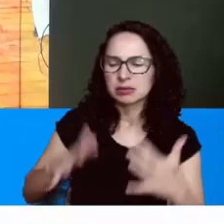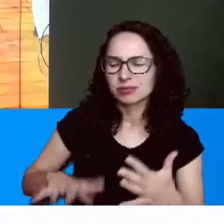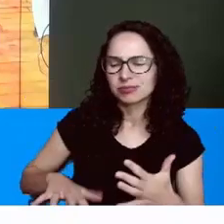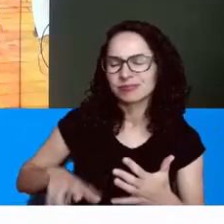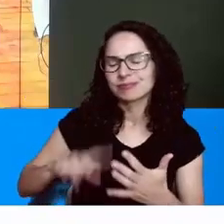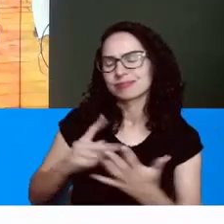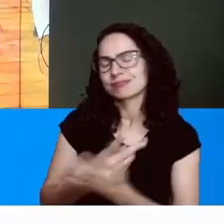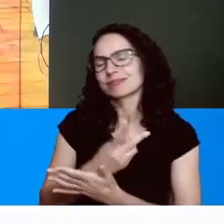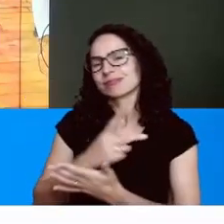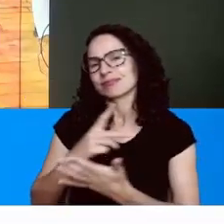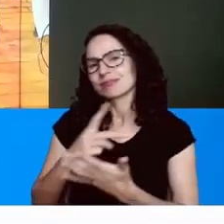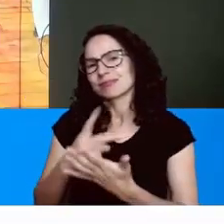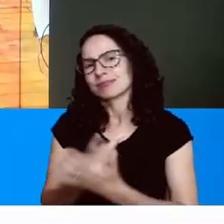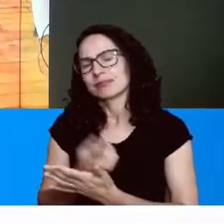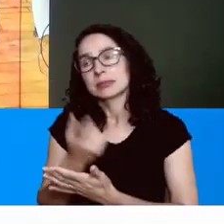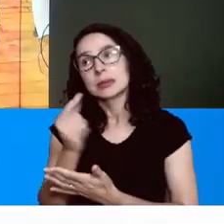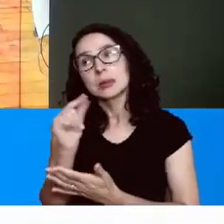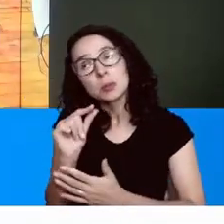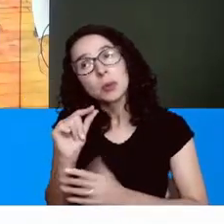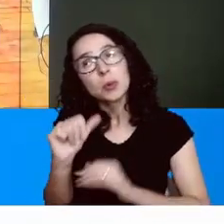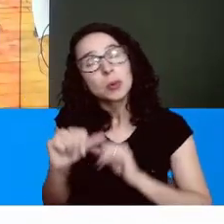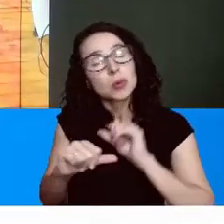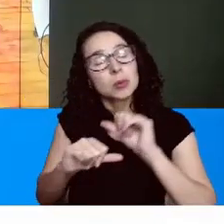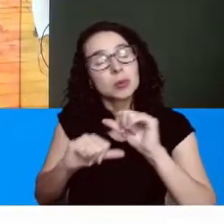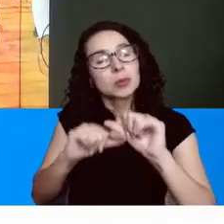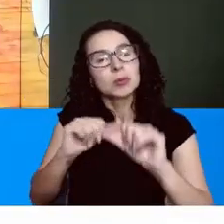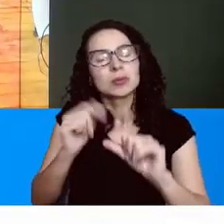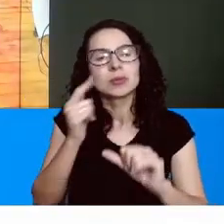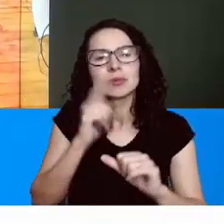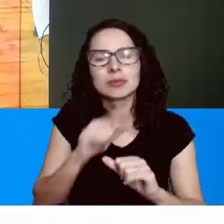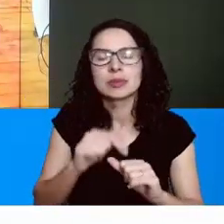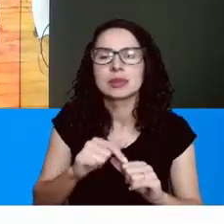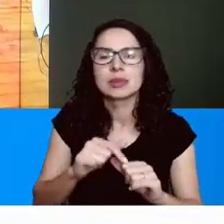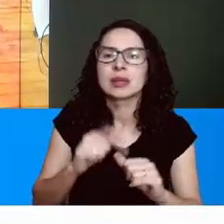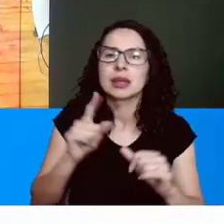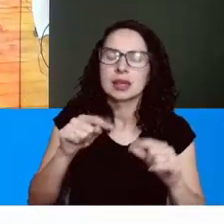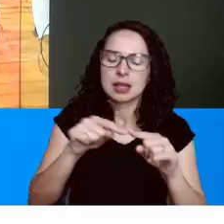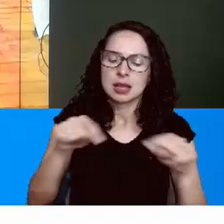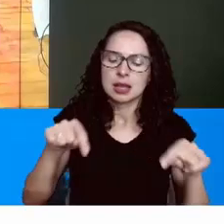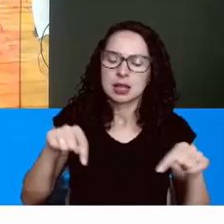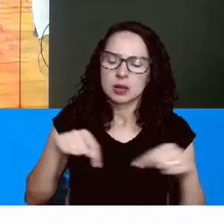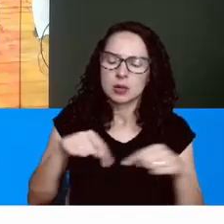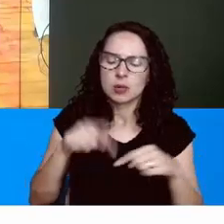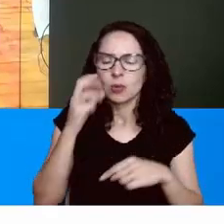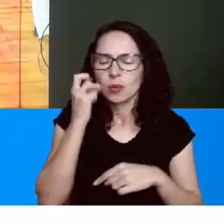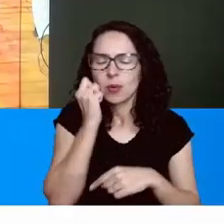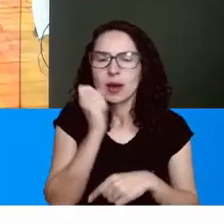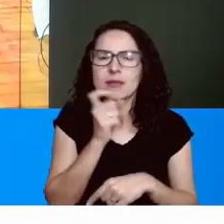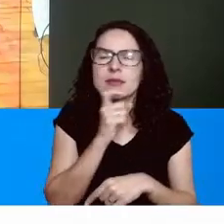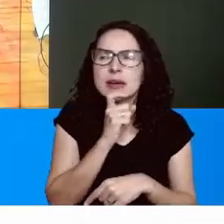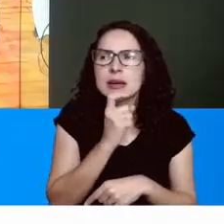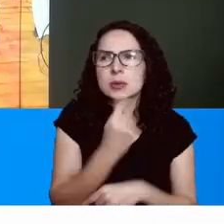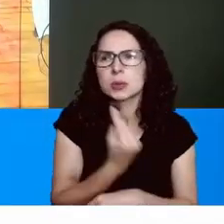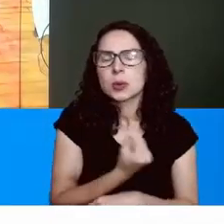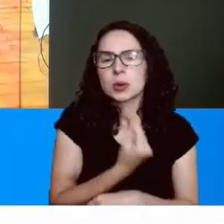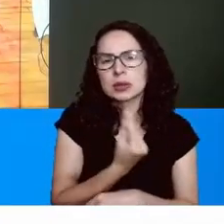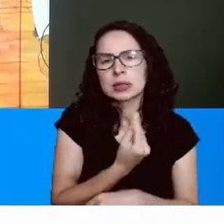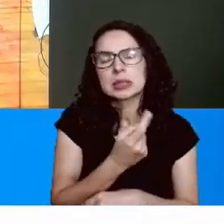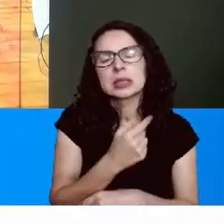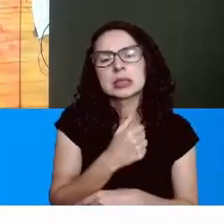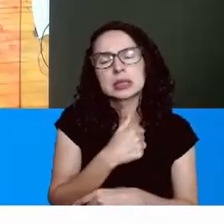vitórias. De dentro de um quarto frio e isolado, ele revisita seu